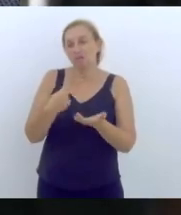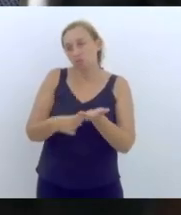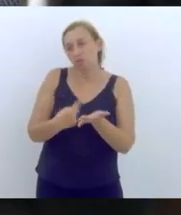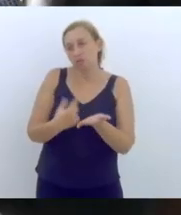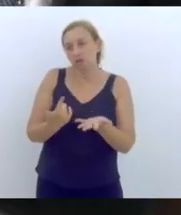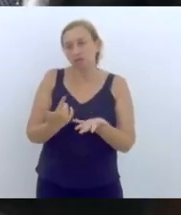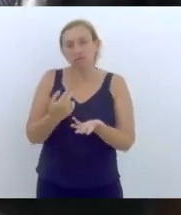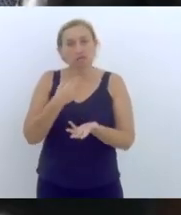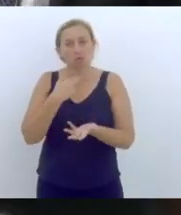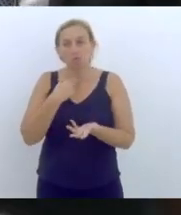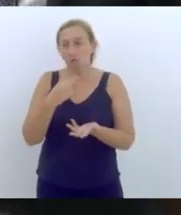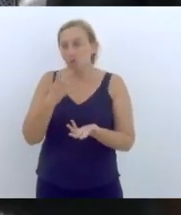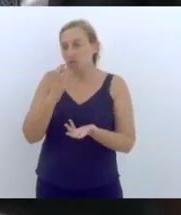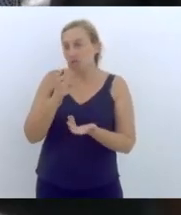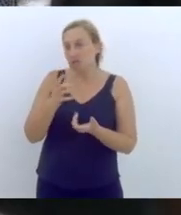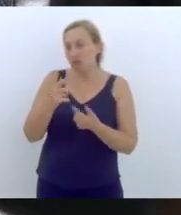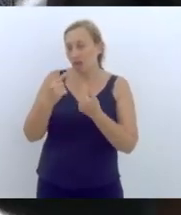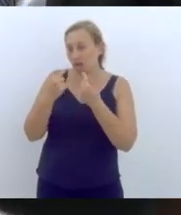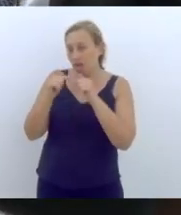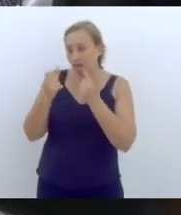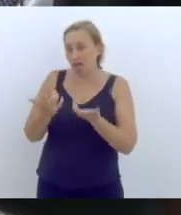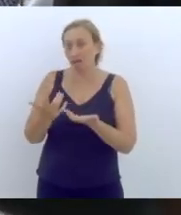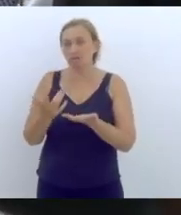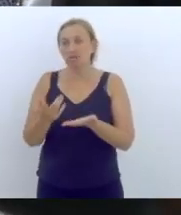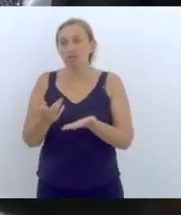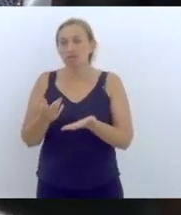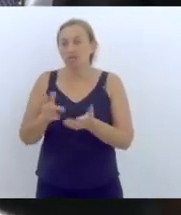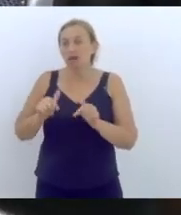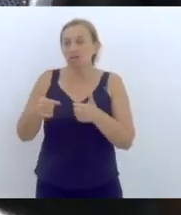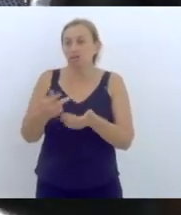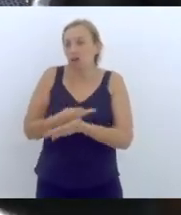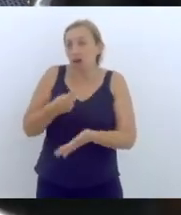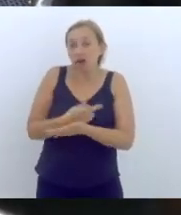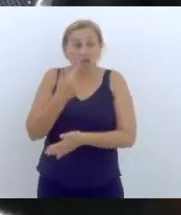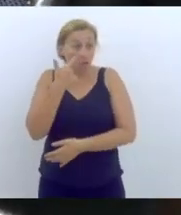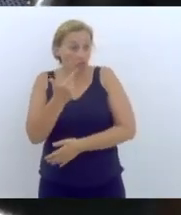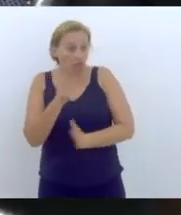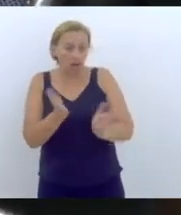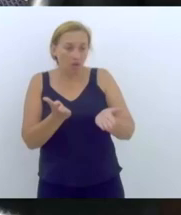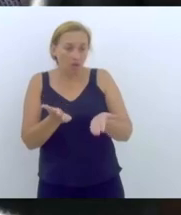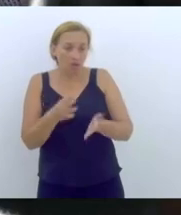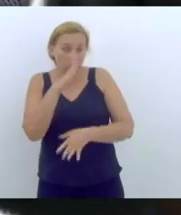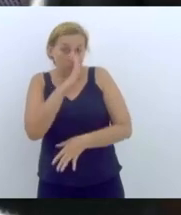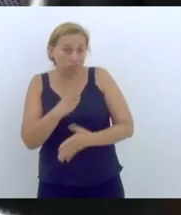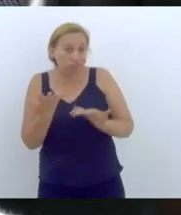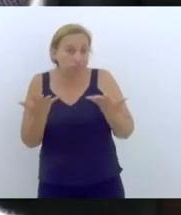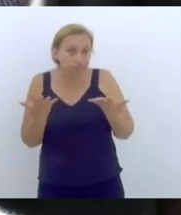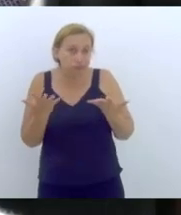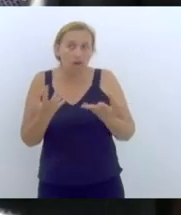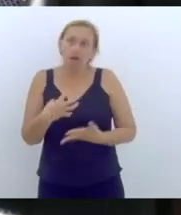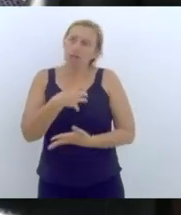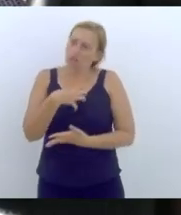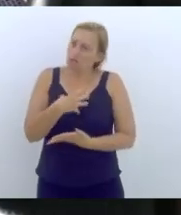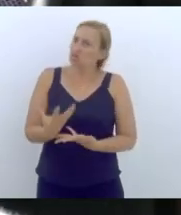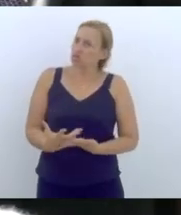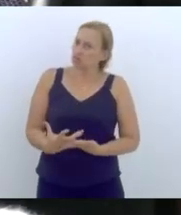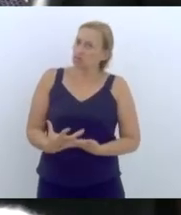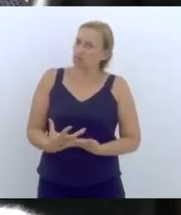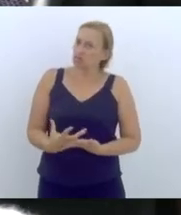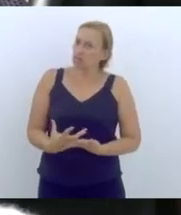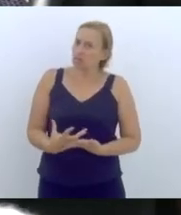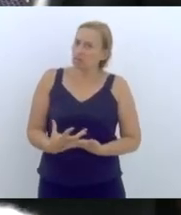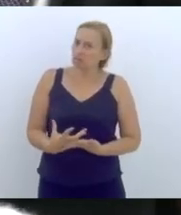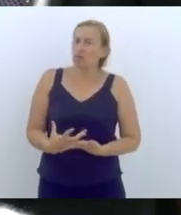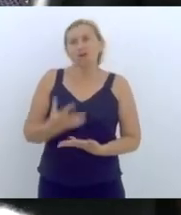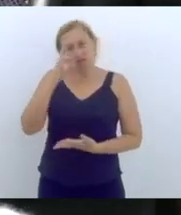ser a arrogância, a falta de educação, a indelicadeza que eu assisti agora absolutamente gratuita. Então é nesse sentido que,